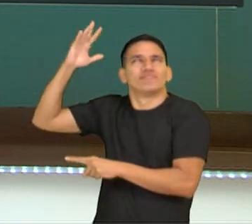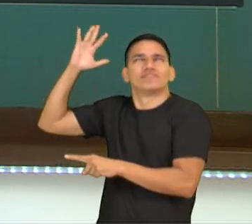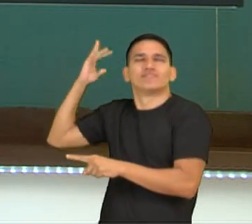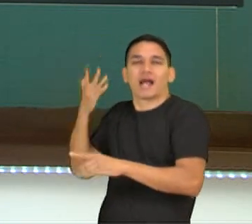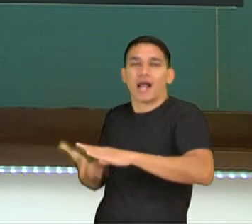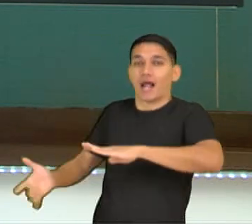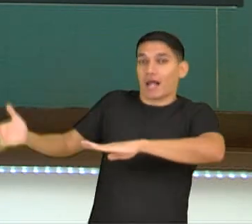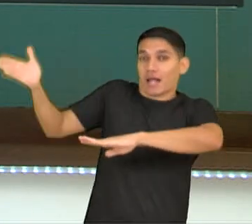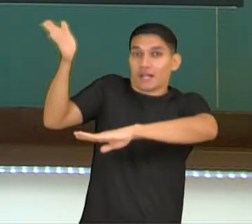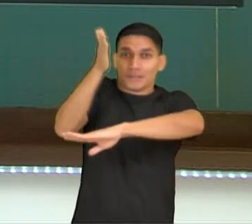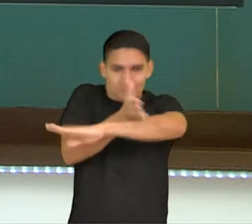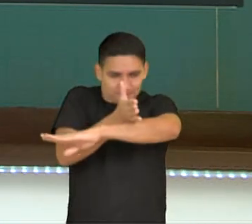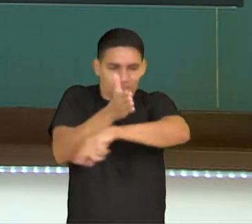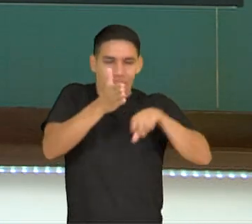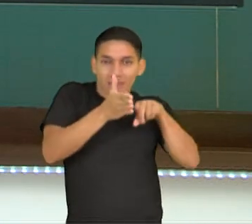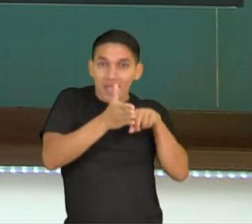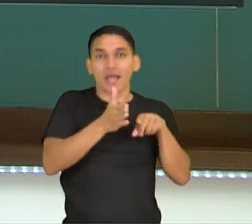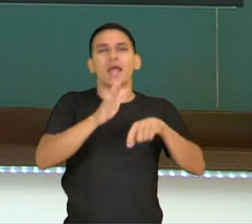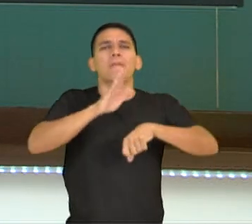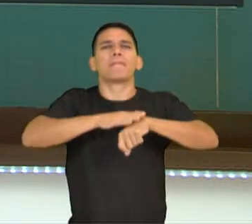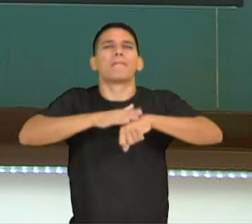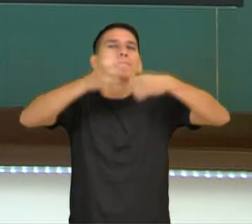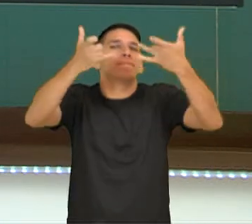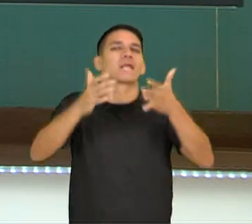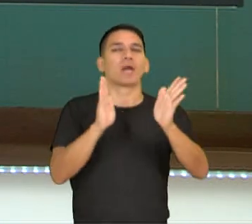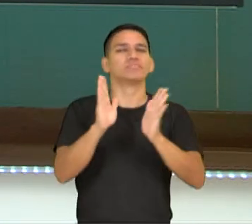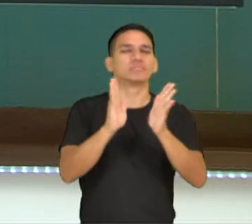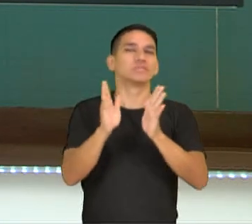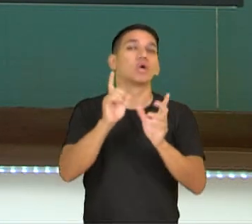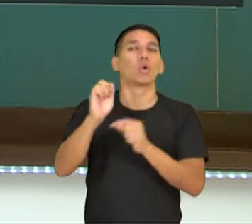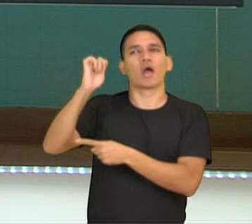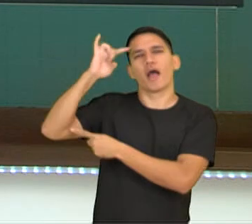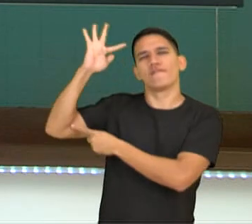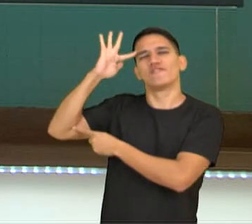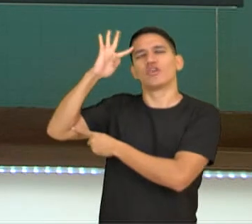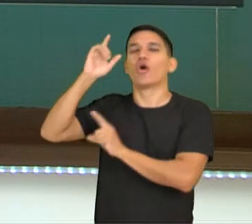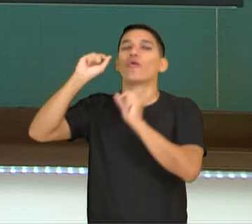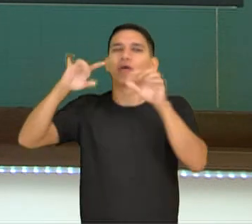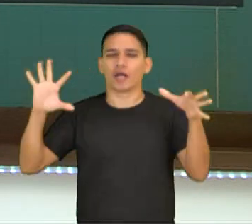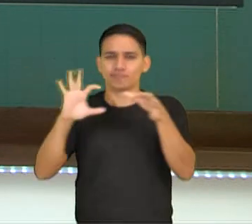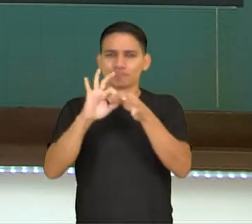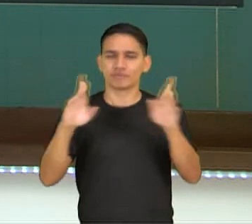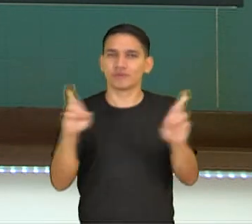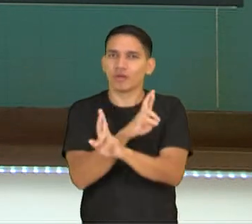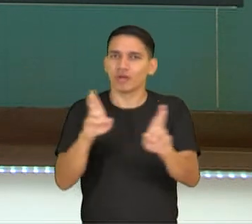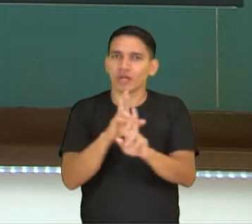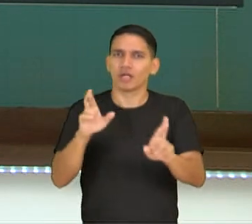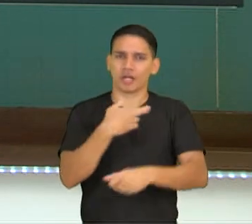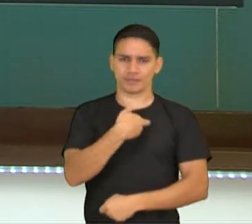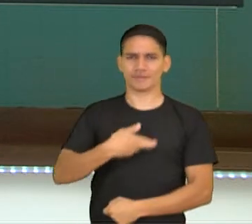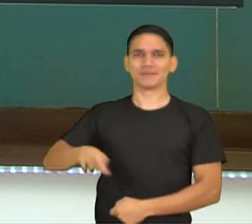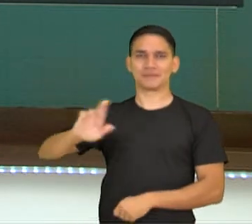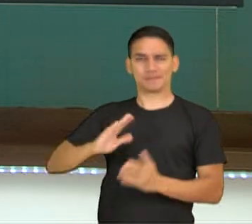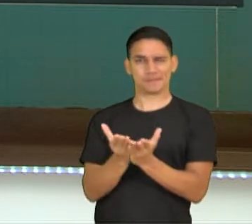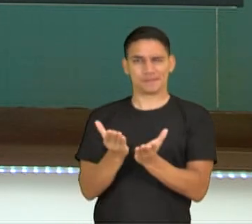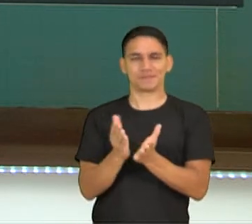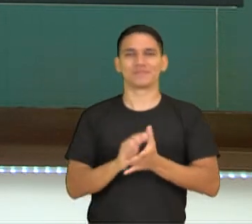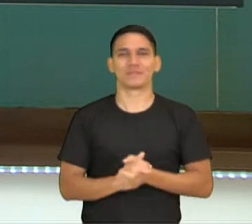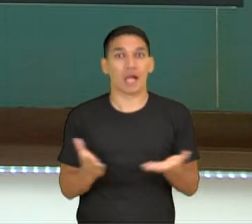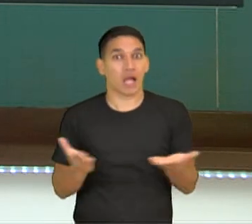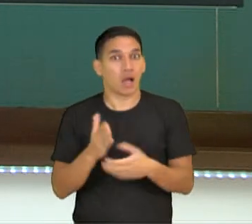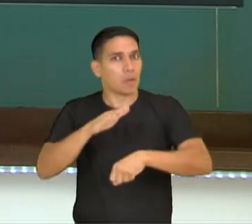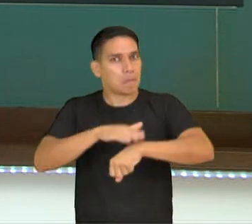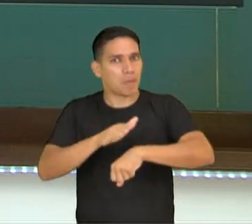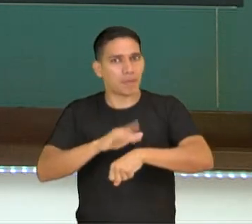Idade Média e falar um pouquinho sobre esse período em que a filosofia esteve muito vinculada à religiosidade cristã. Então, nesse